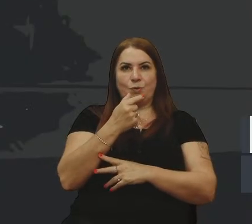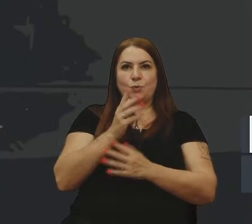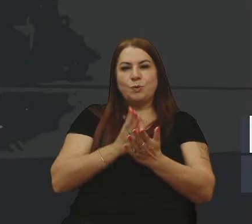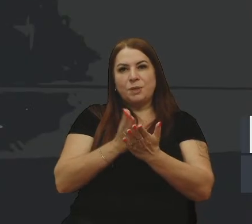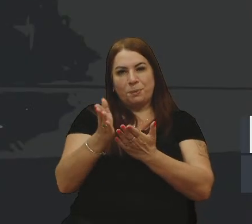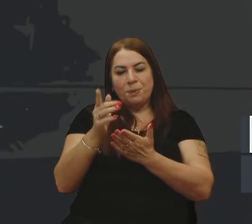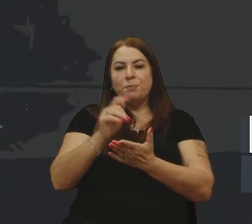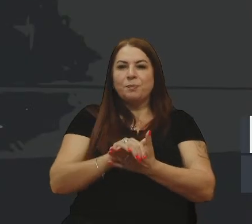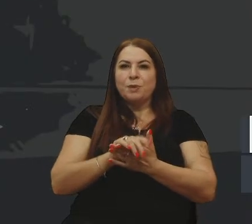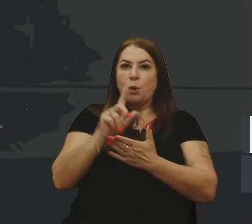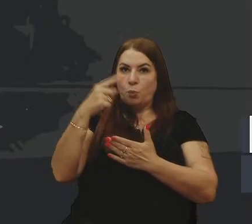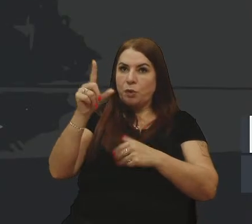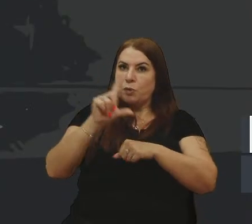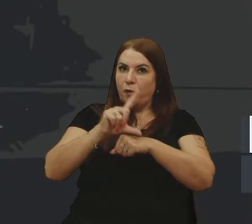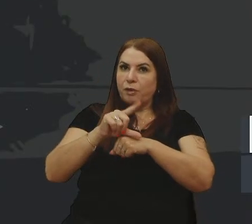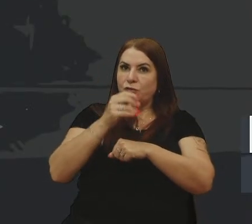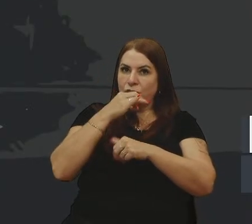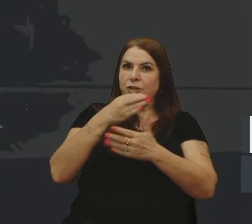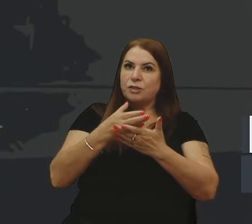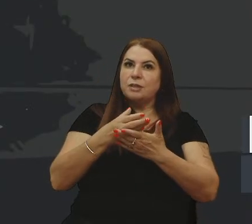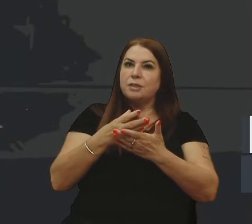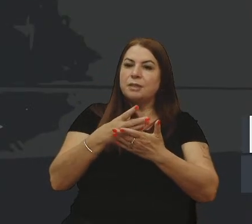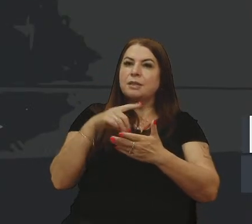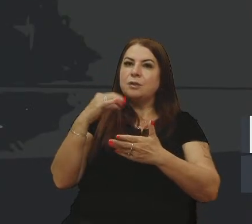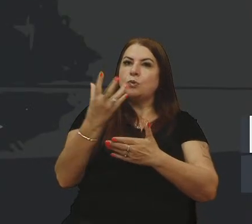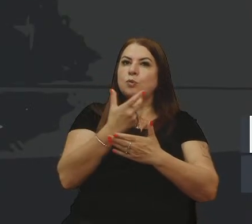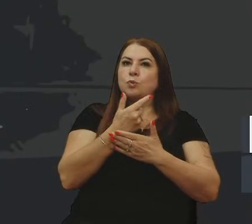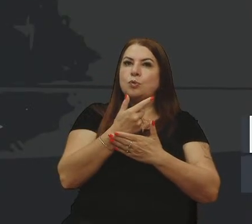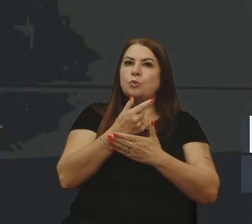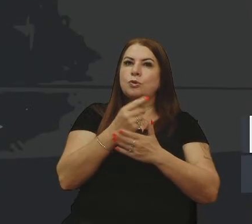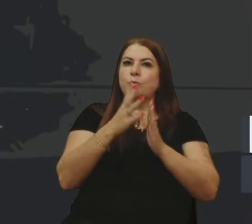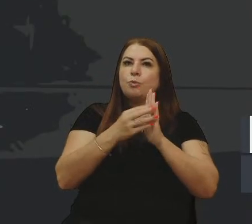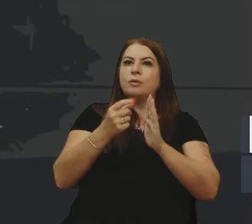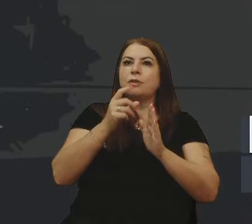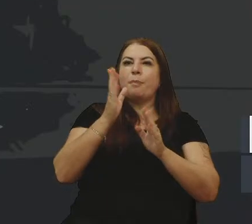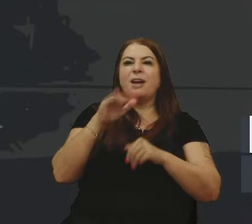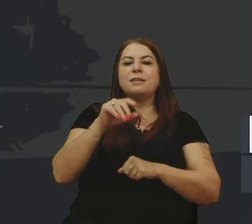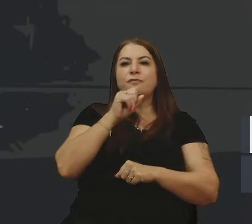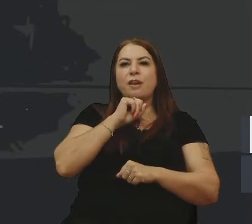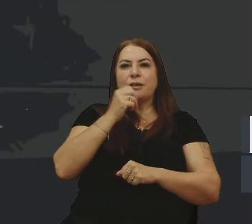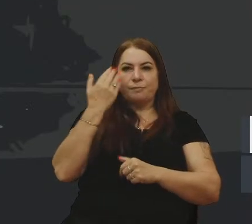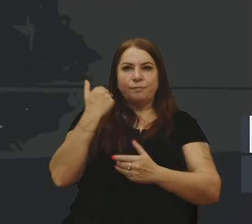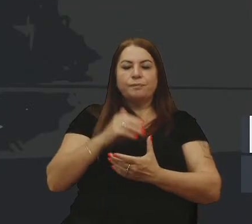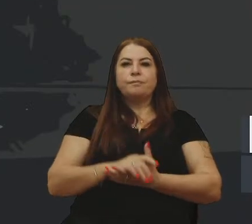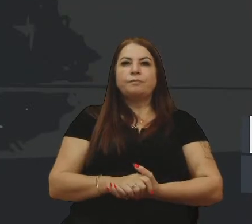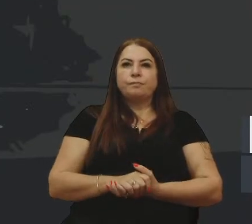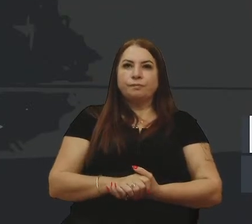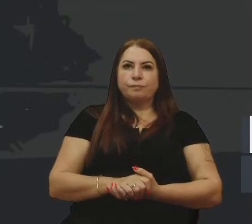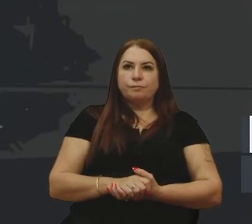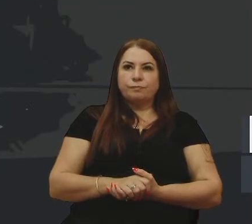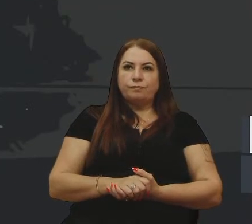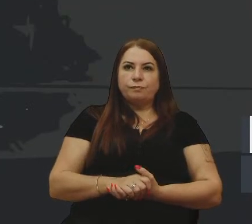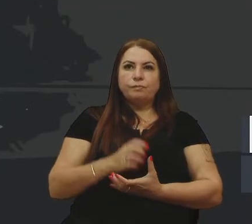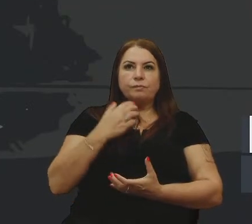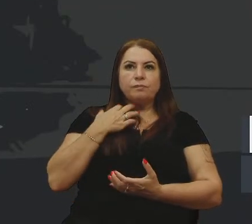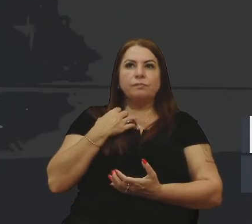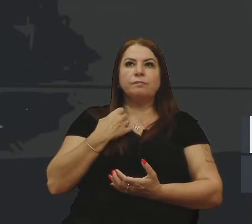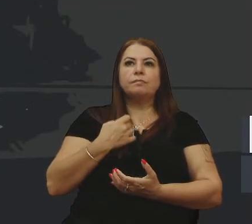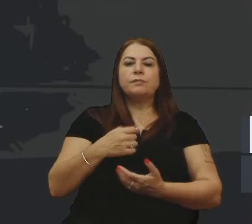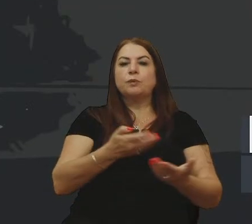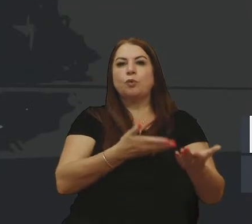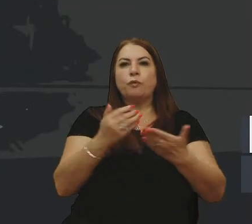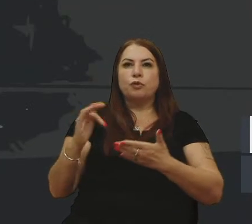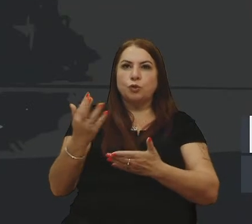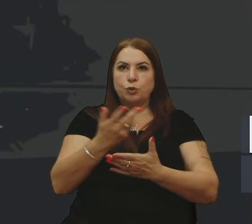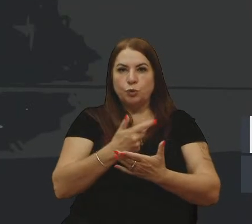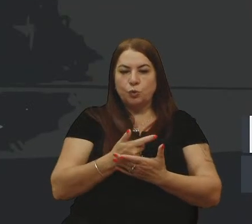segmento. Tá? As outras lojas de Caxias, elas estão todas no nosso modelo antigo. Pode passar a próxima. Então, fica aí o convite a